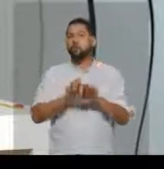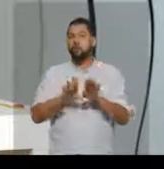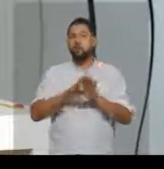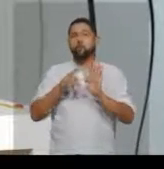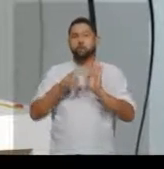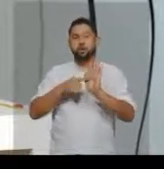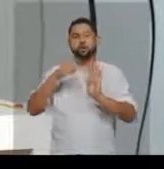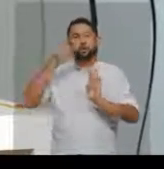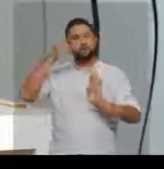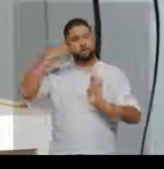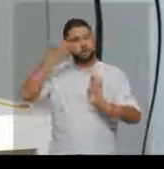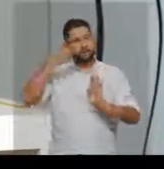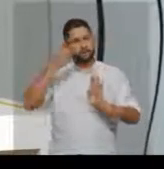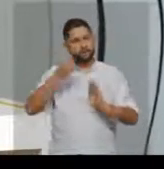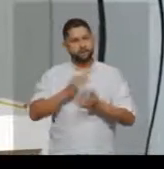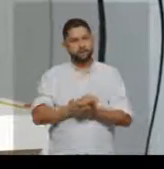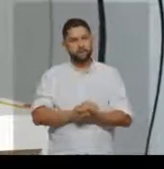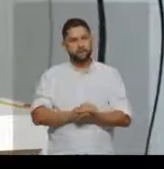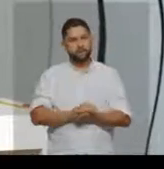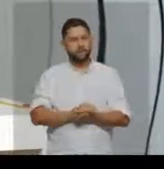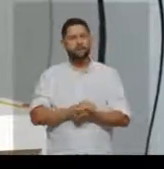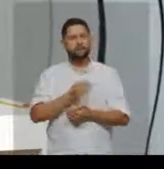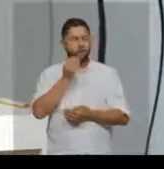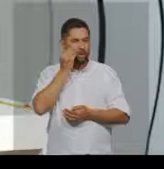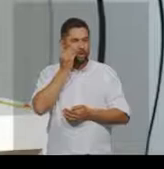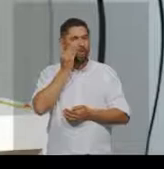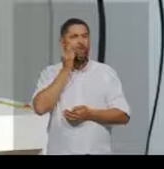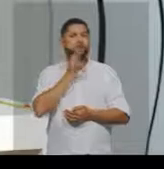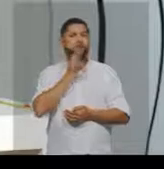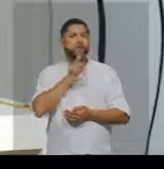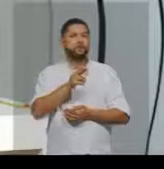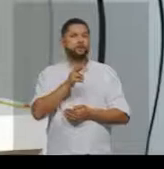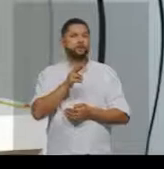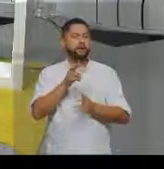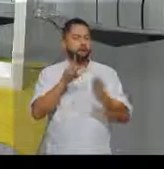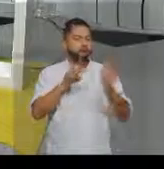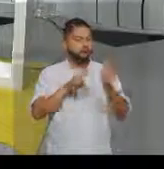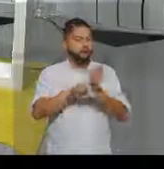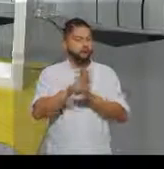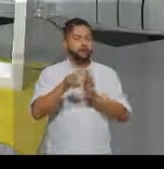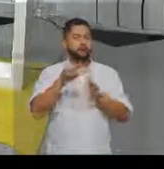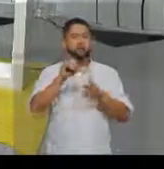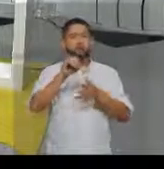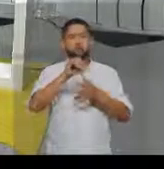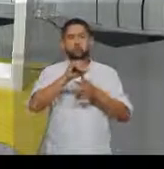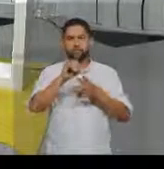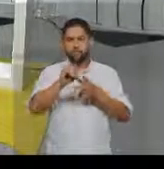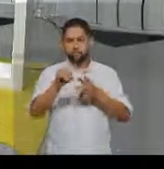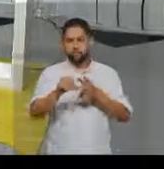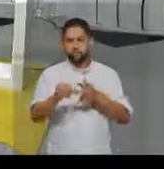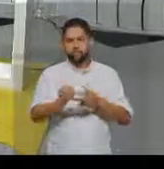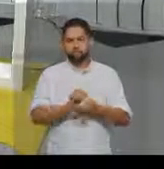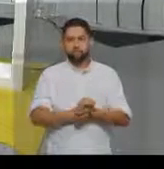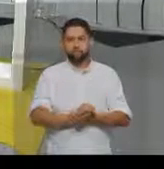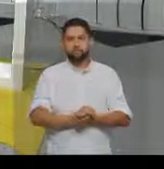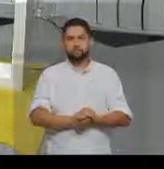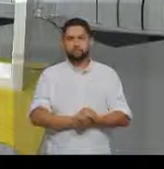fenômenos, né? Vamos agora tentar responder a questão do Enem? Então, vamos lá.